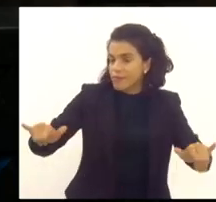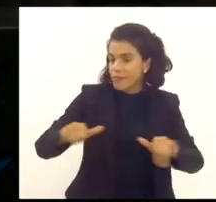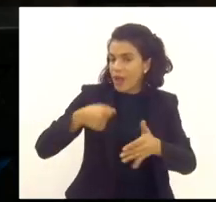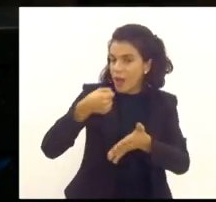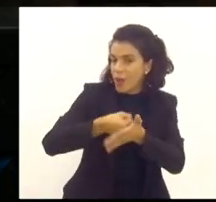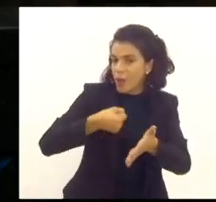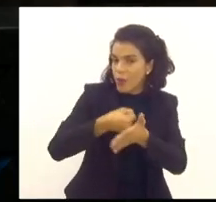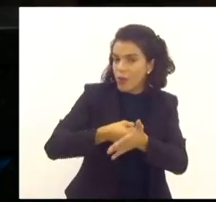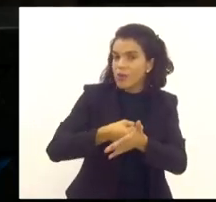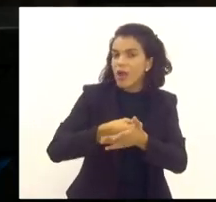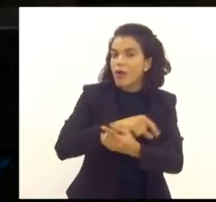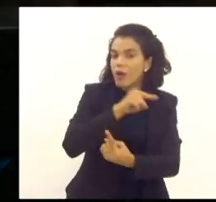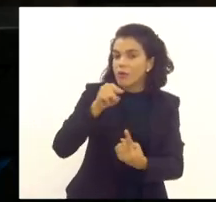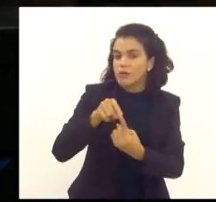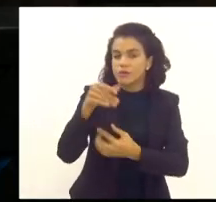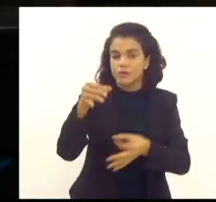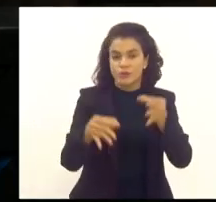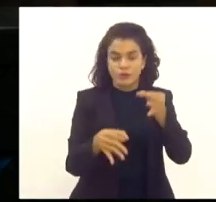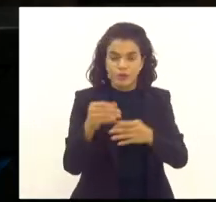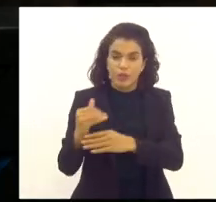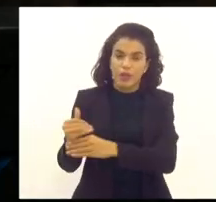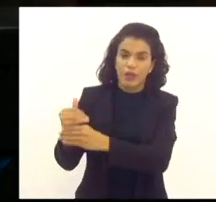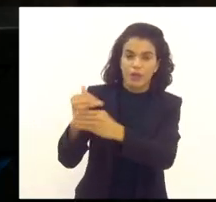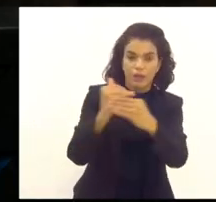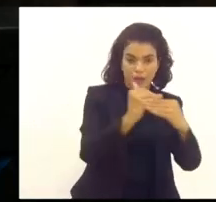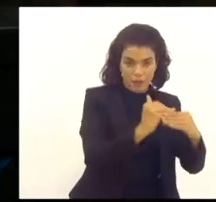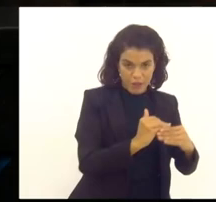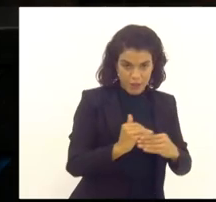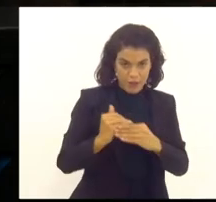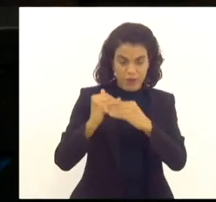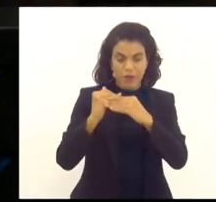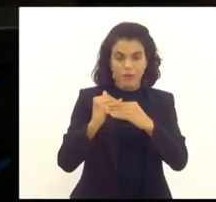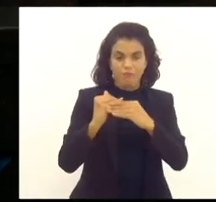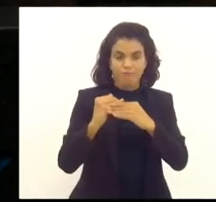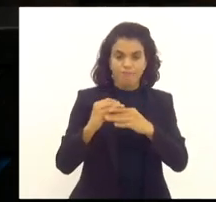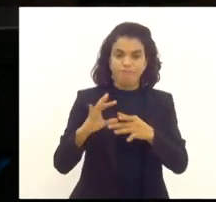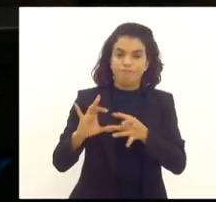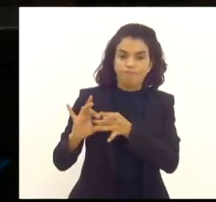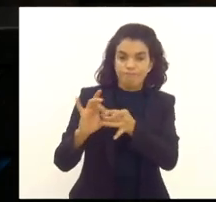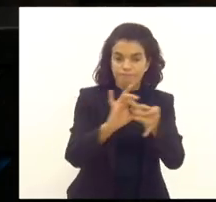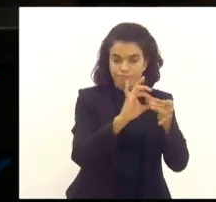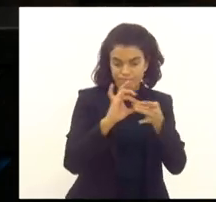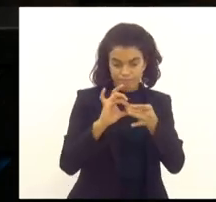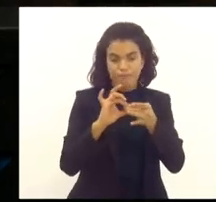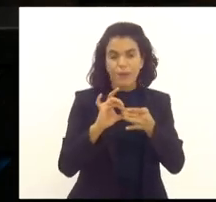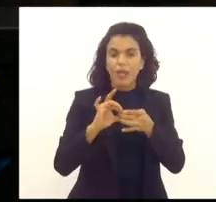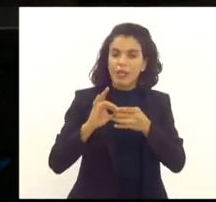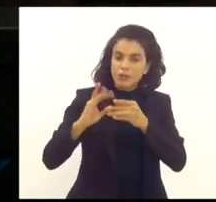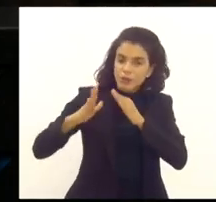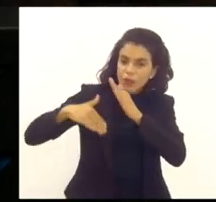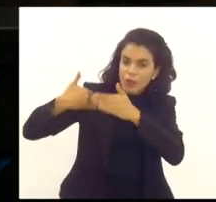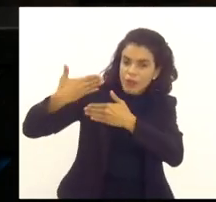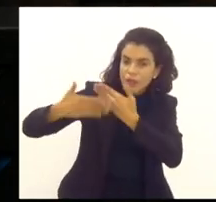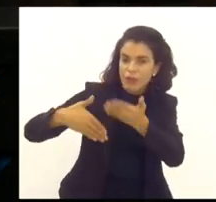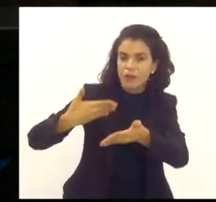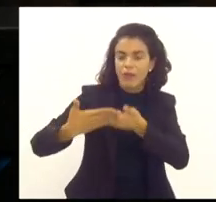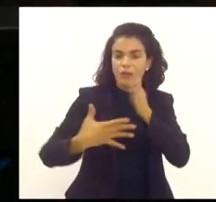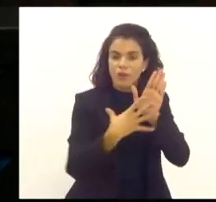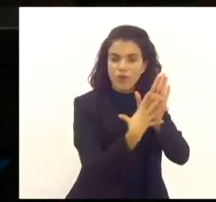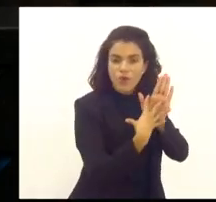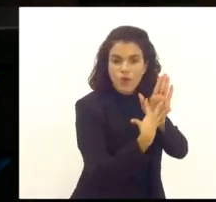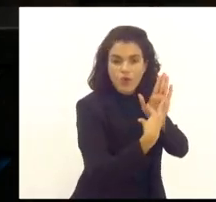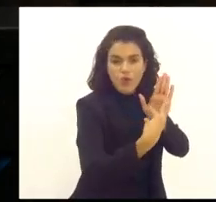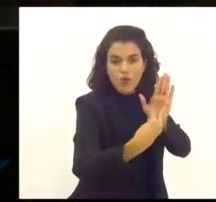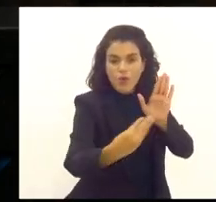nossa luta por Justiça Equidade e igualdade que sua trajetória inspire